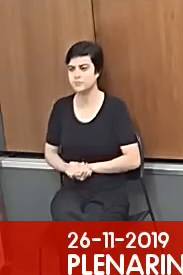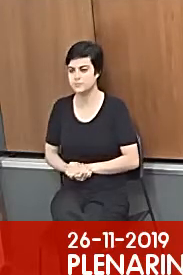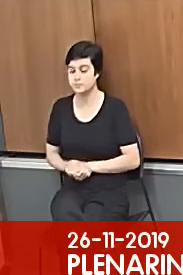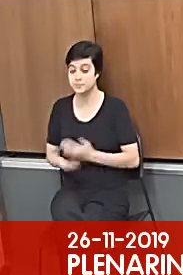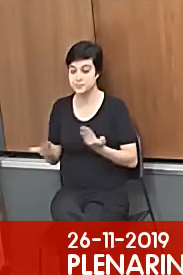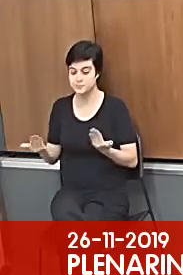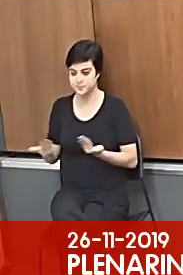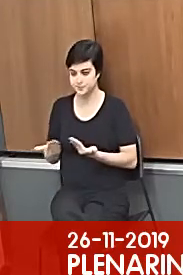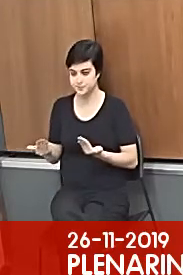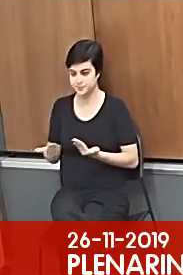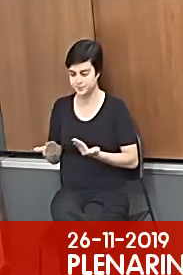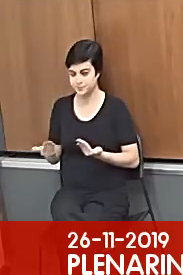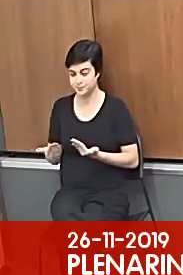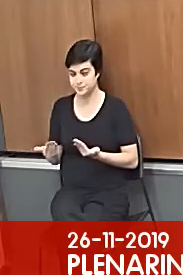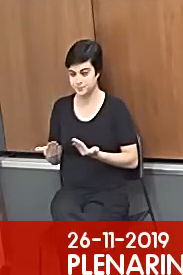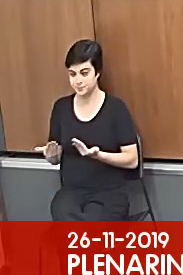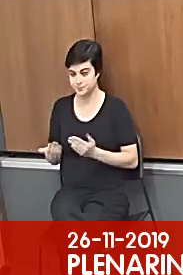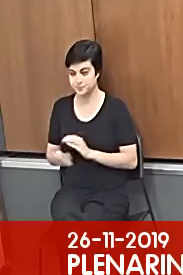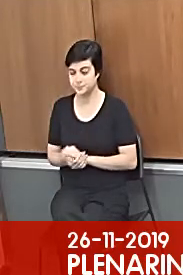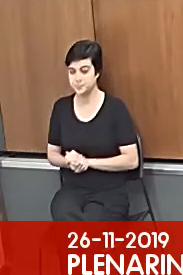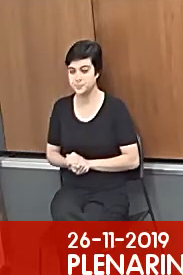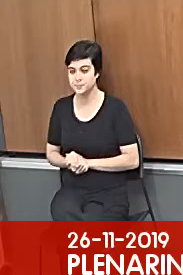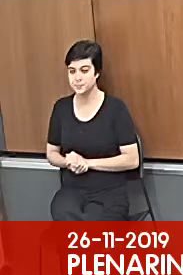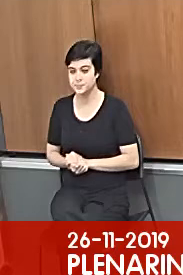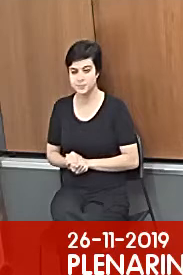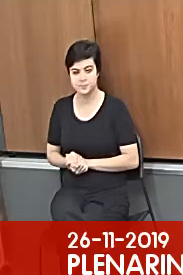a palavra agora,